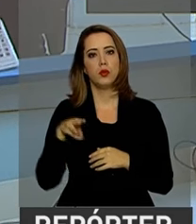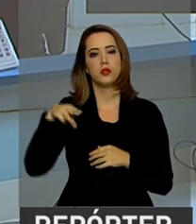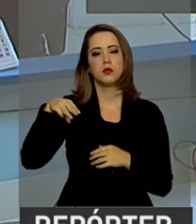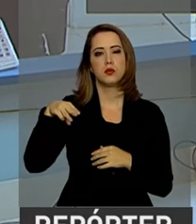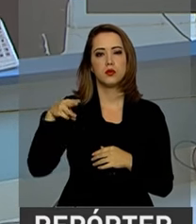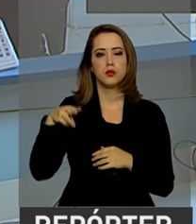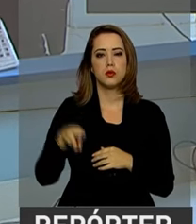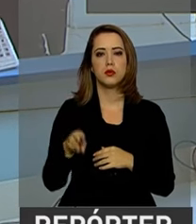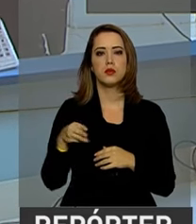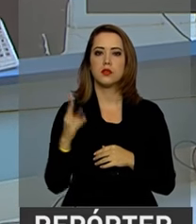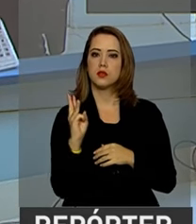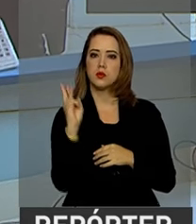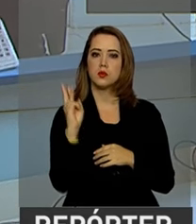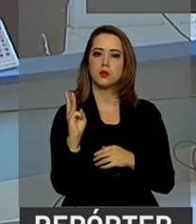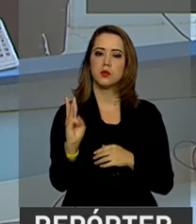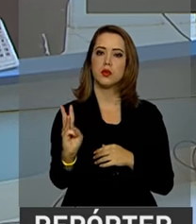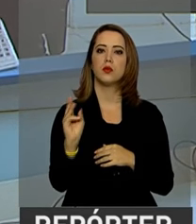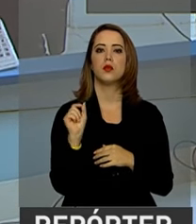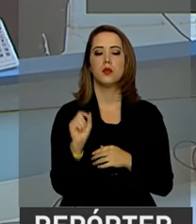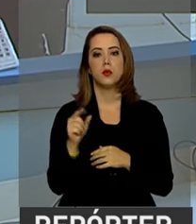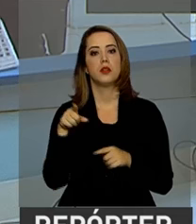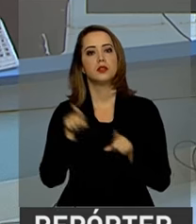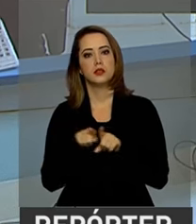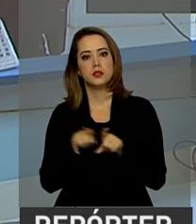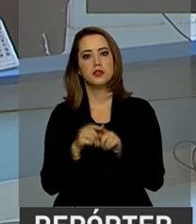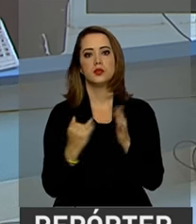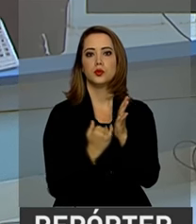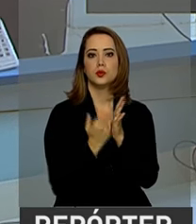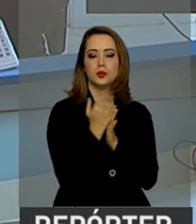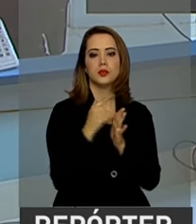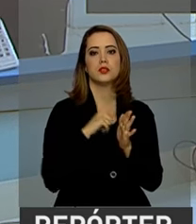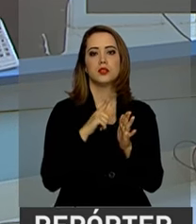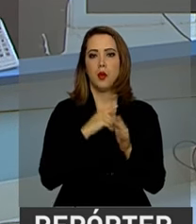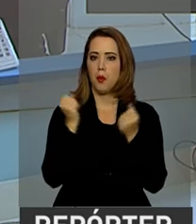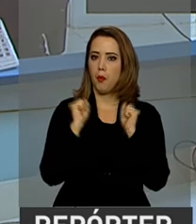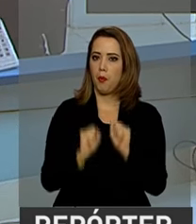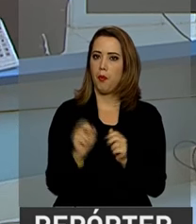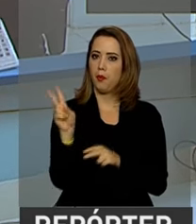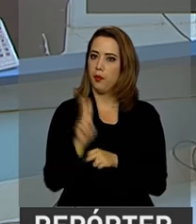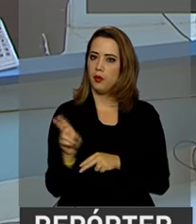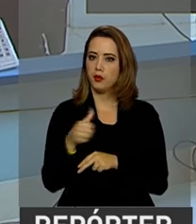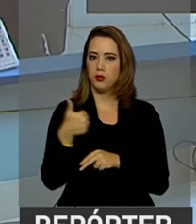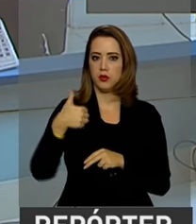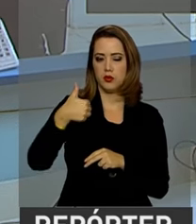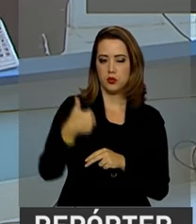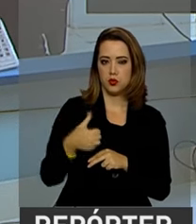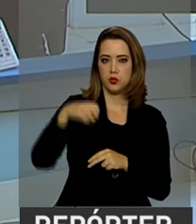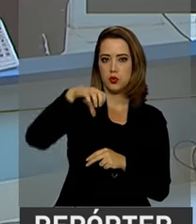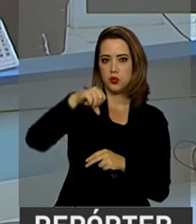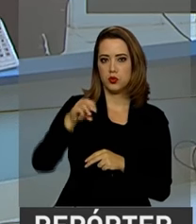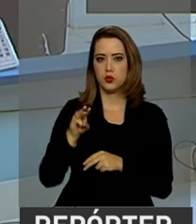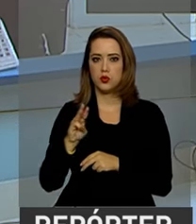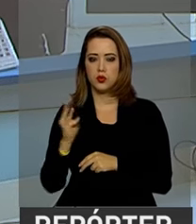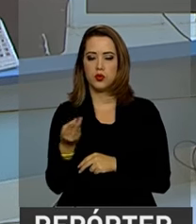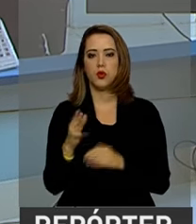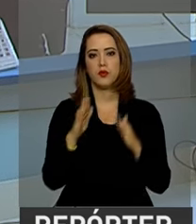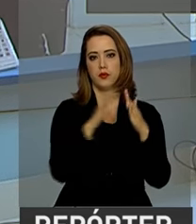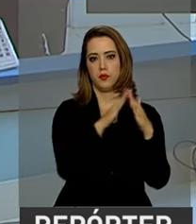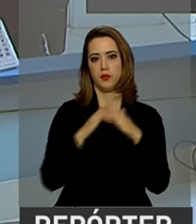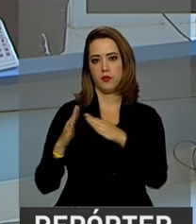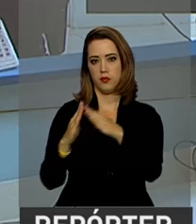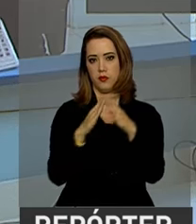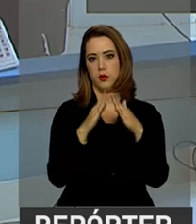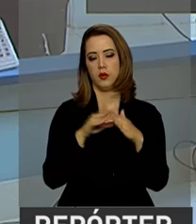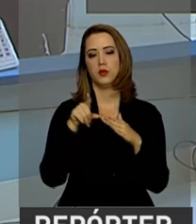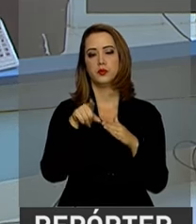MW médios. O novo recorde é suficiente para abastecer cerca de 19 milhões de casas. As informações